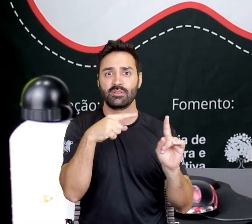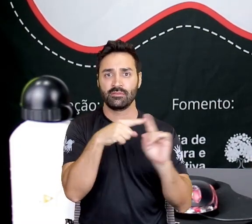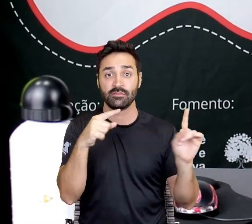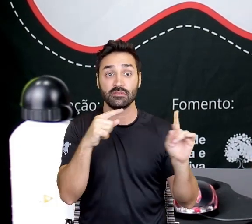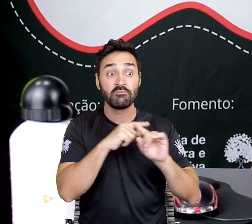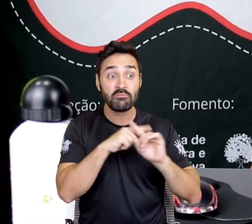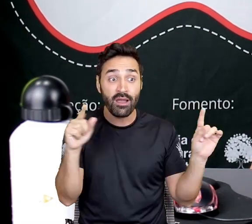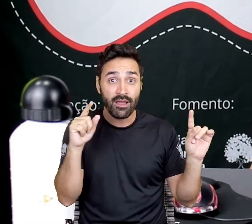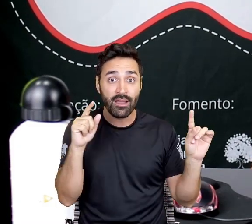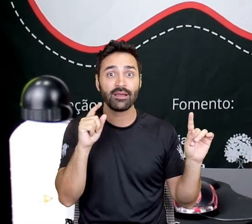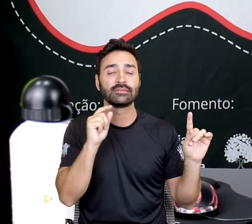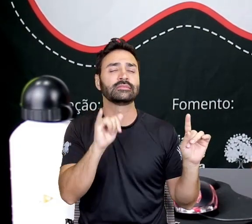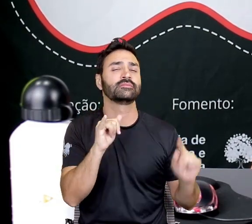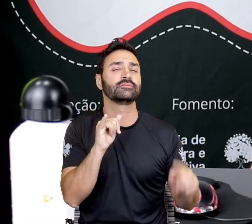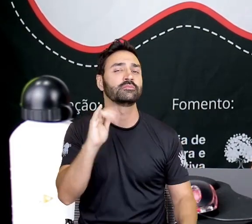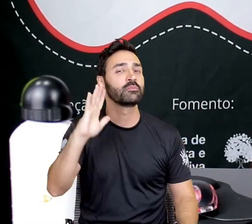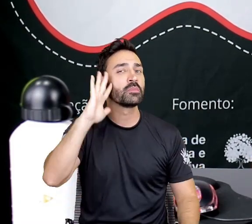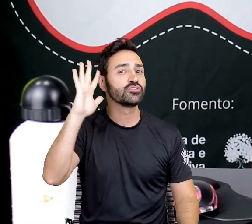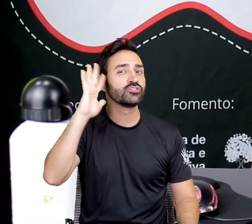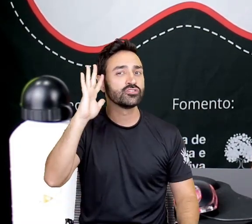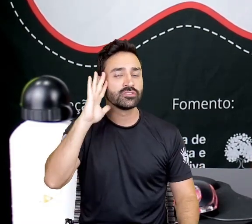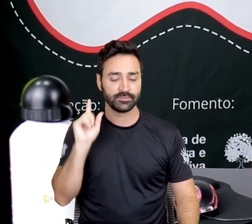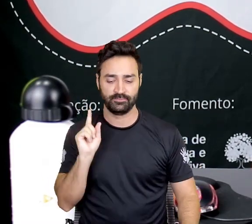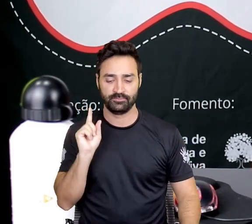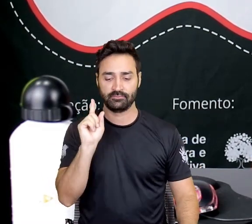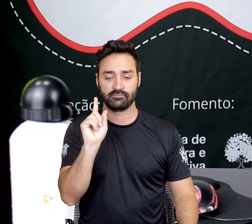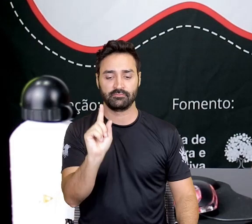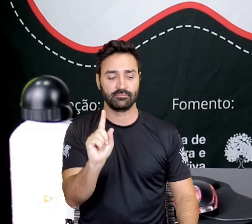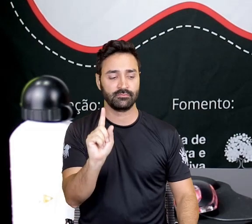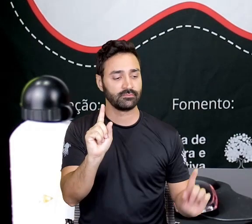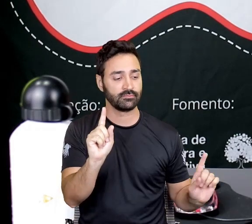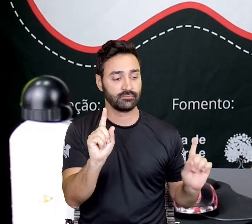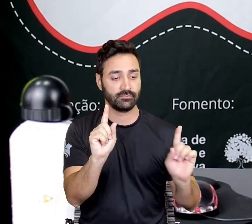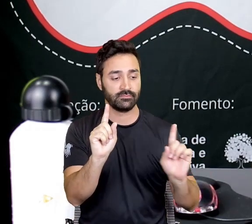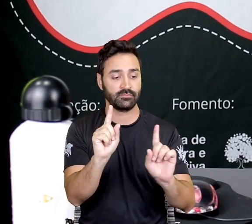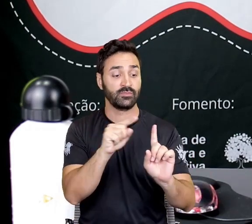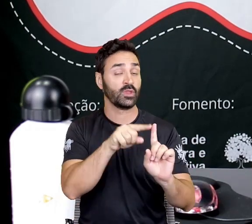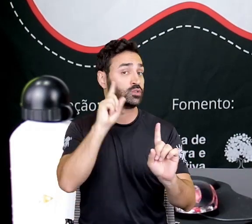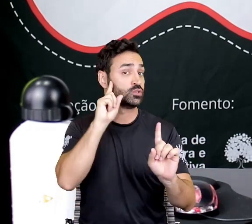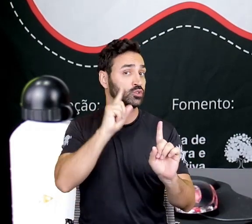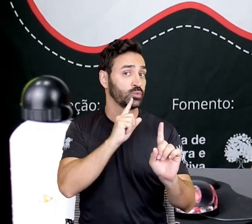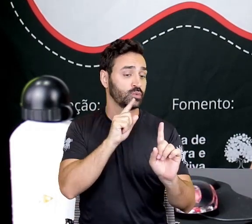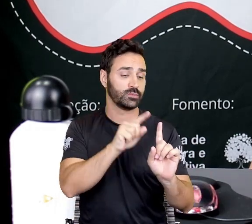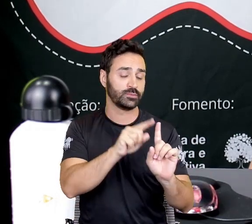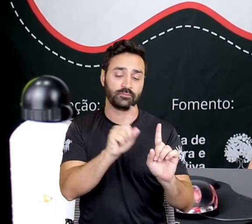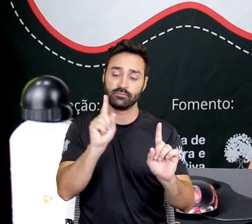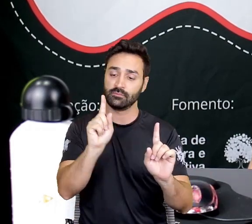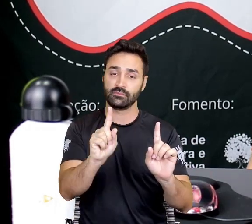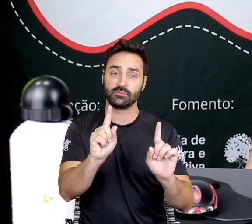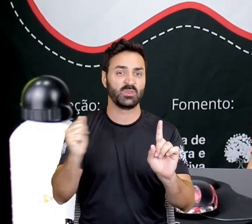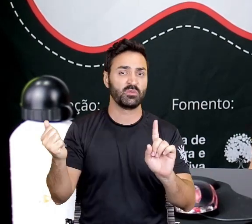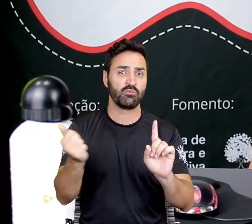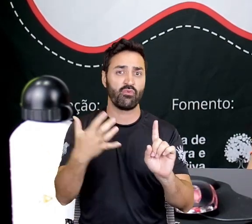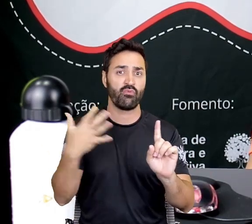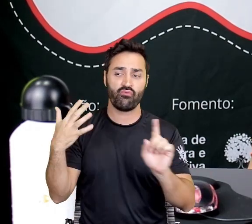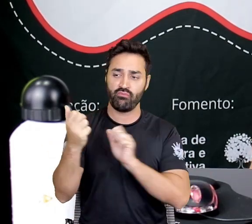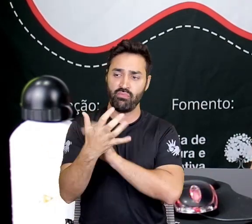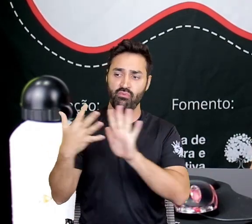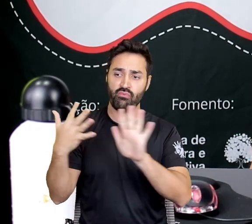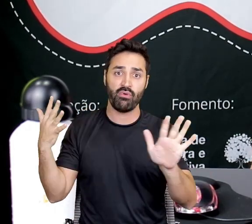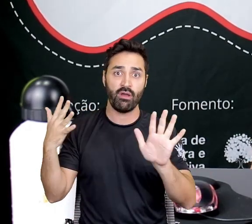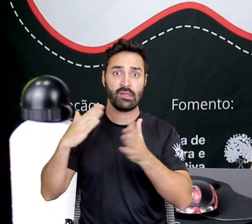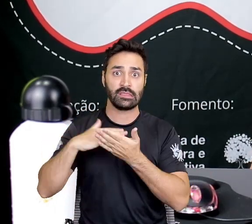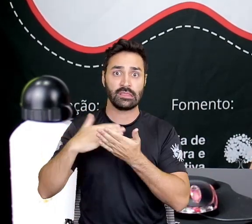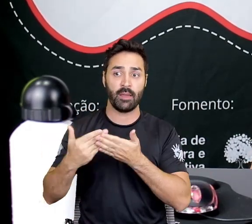aquela pessoa chega num espaço e ela é acolhida com pessoas que usam a língua dela, aquilo de fato traz